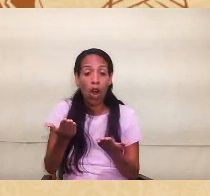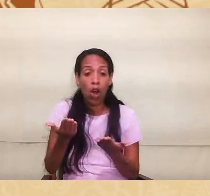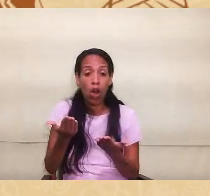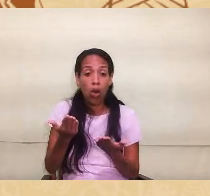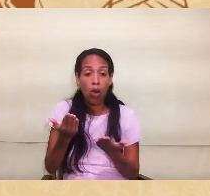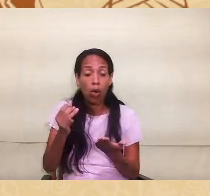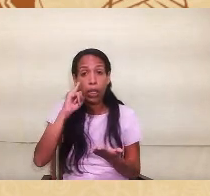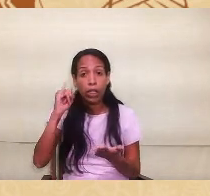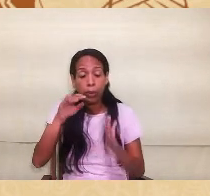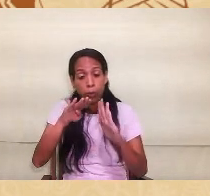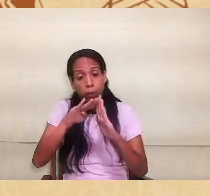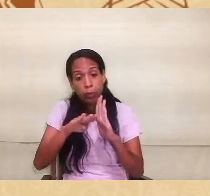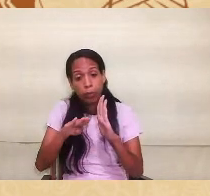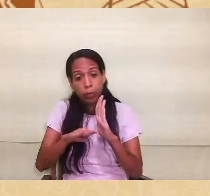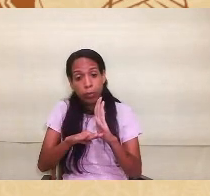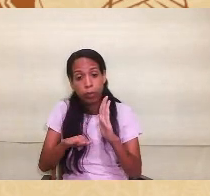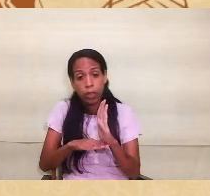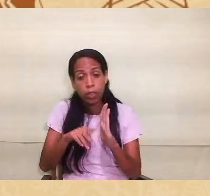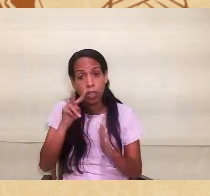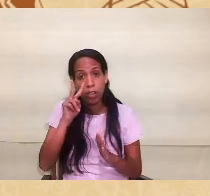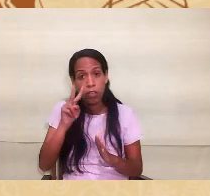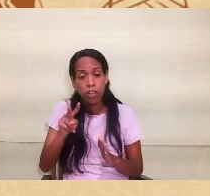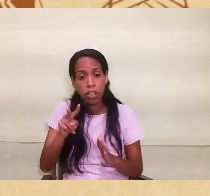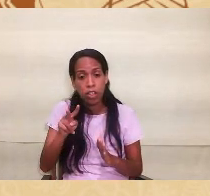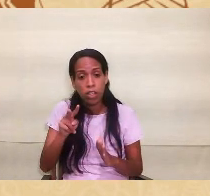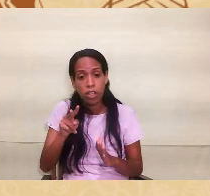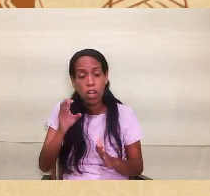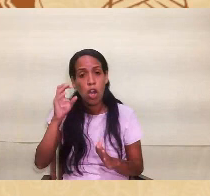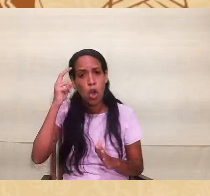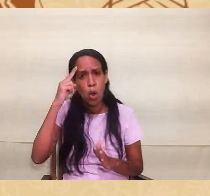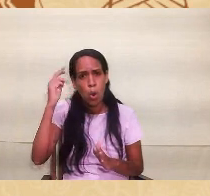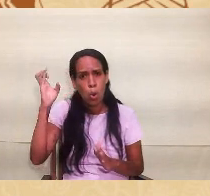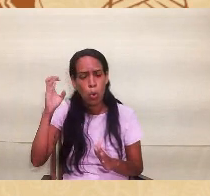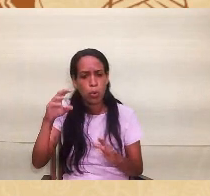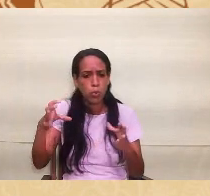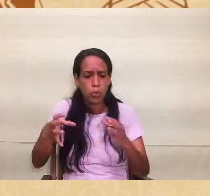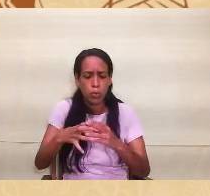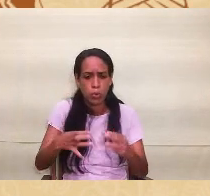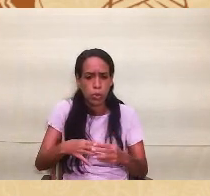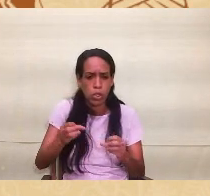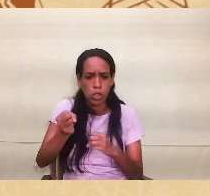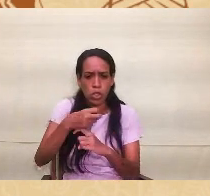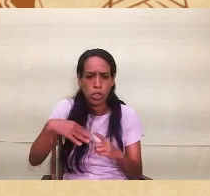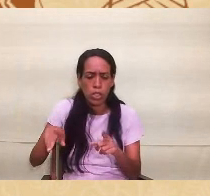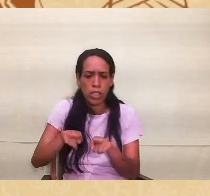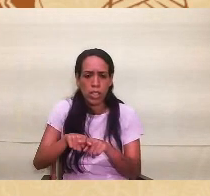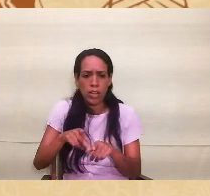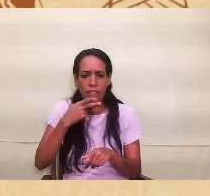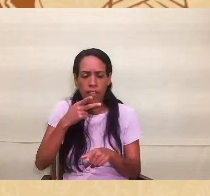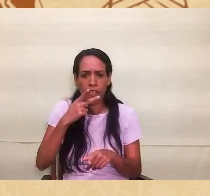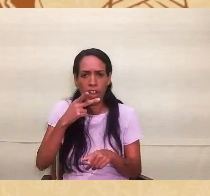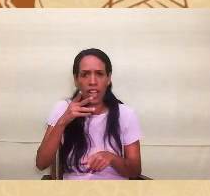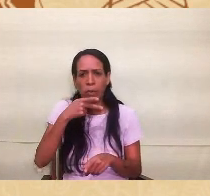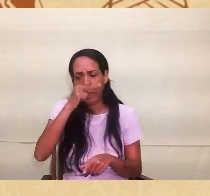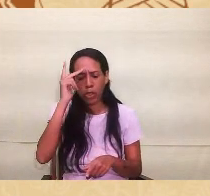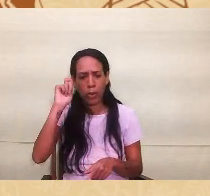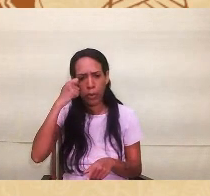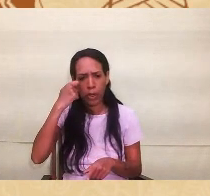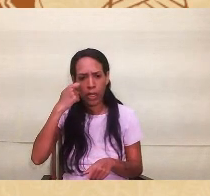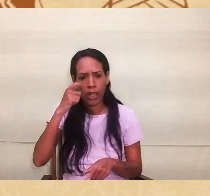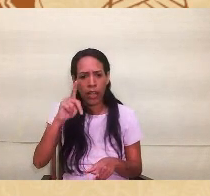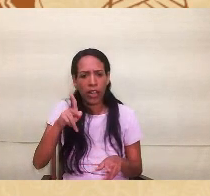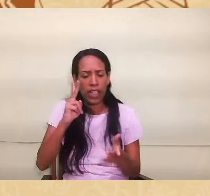né? Na subjetividade, na cultura, na sociabilidade. Porque quando a gente fala da militância negra, a gente sempre fala